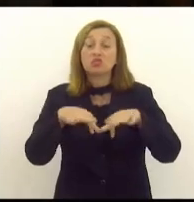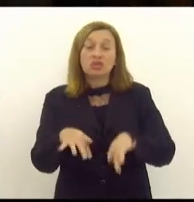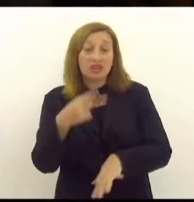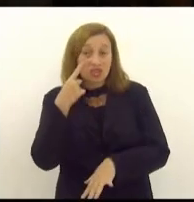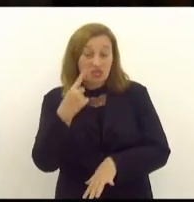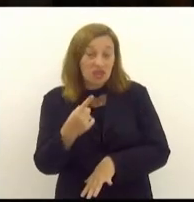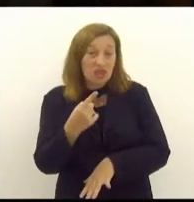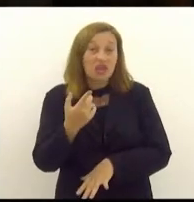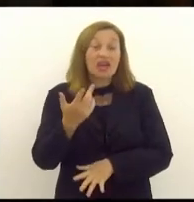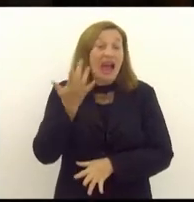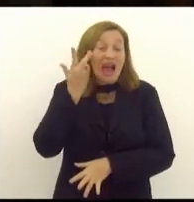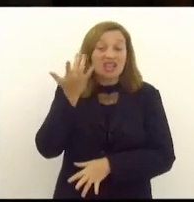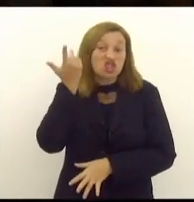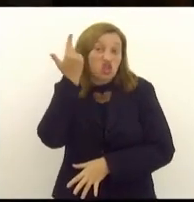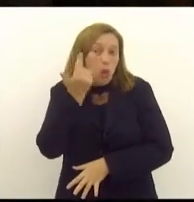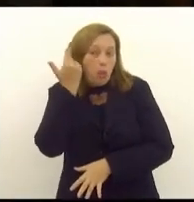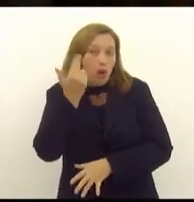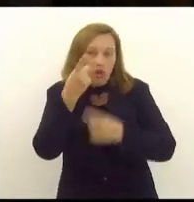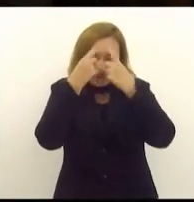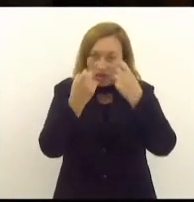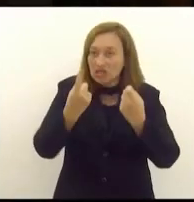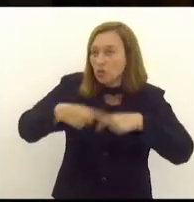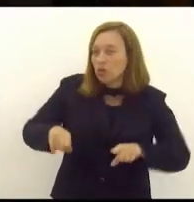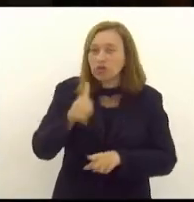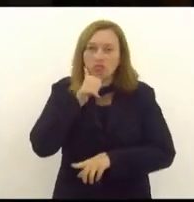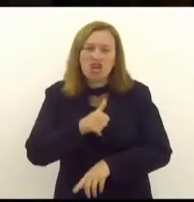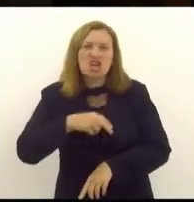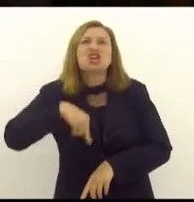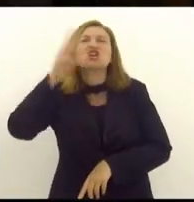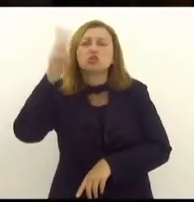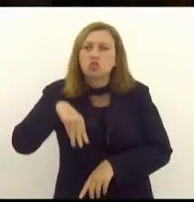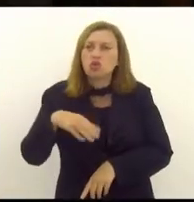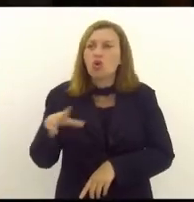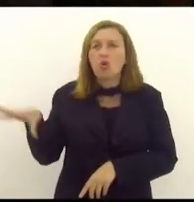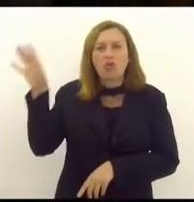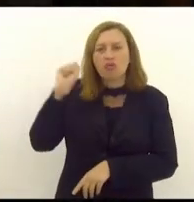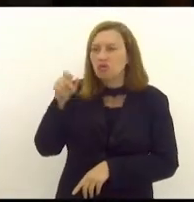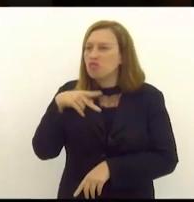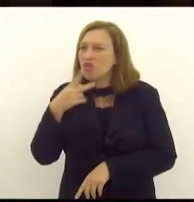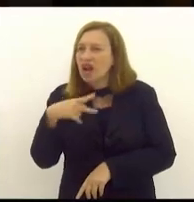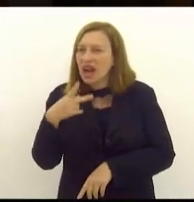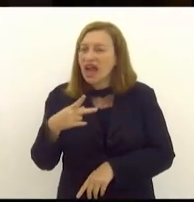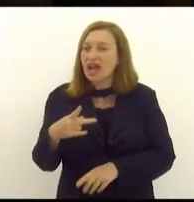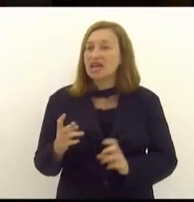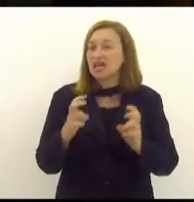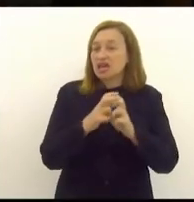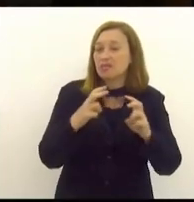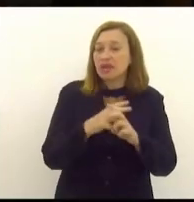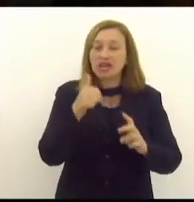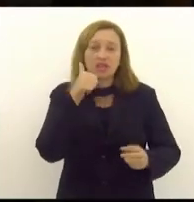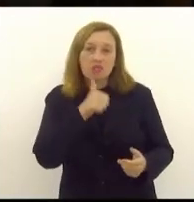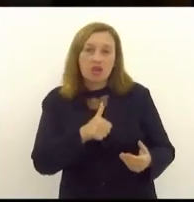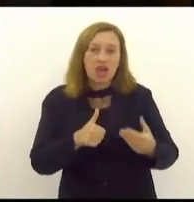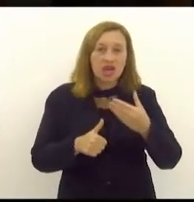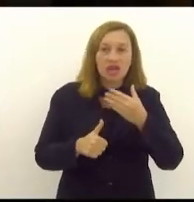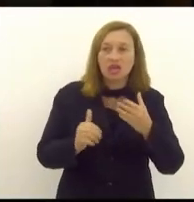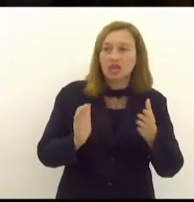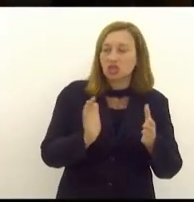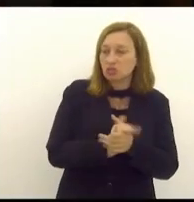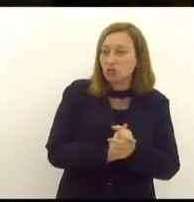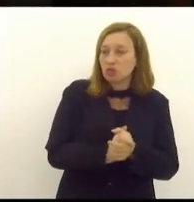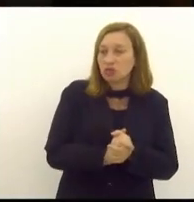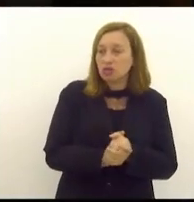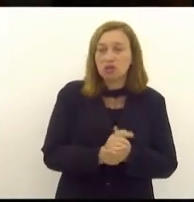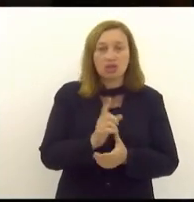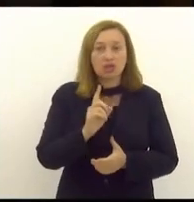naturalizando a violência contra a mulher quem nunca ouvi dizer que é que em briga de marido e mulher não se mete a colher